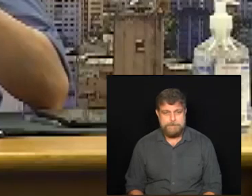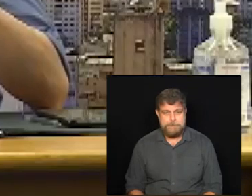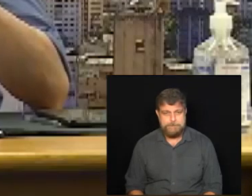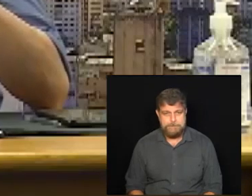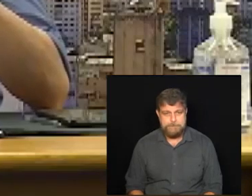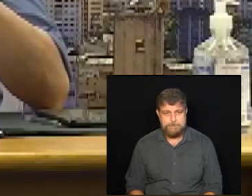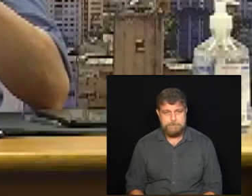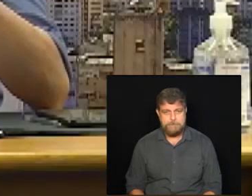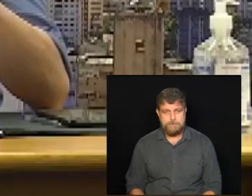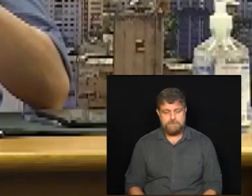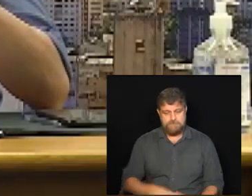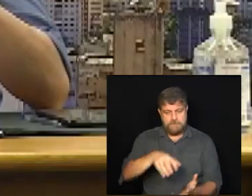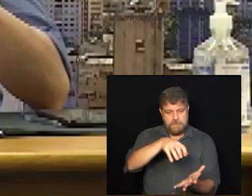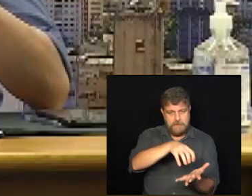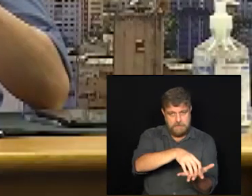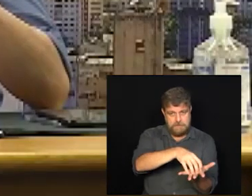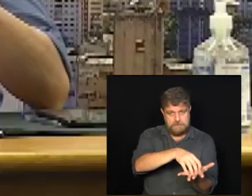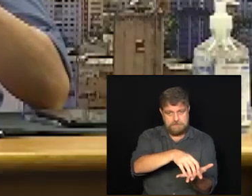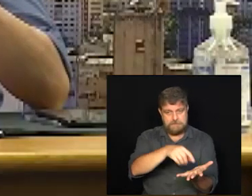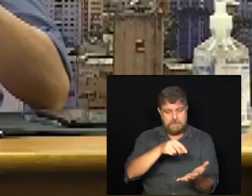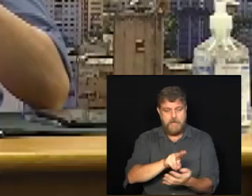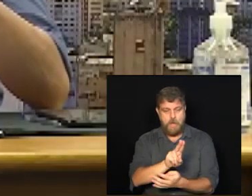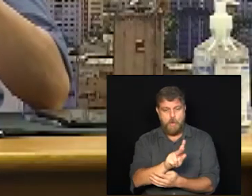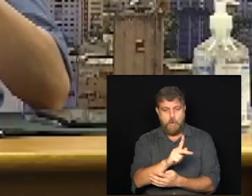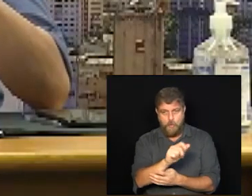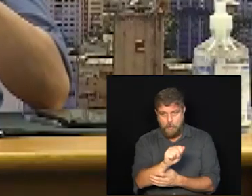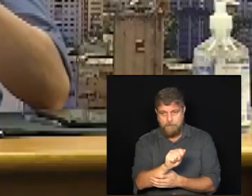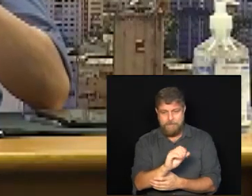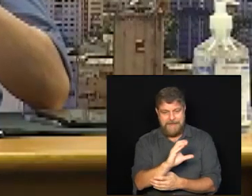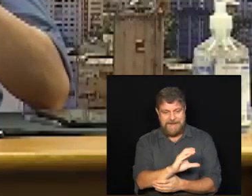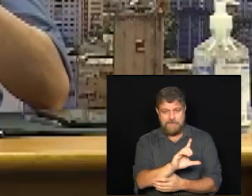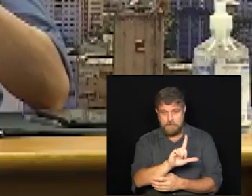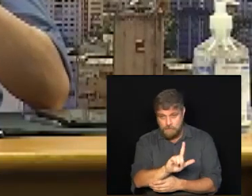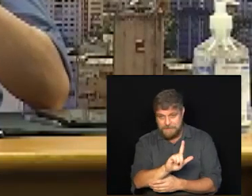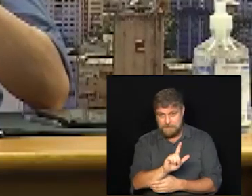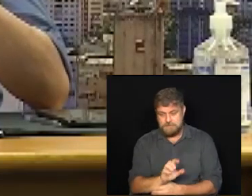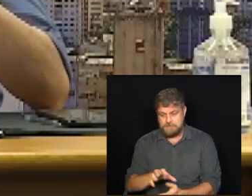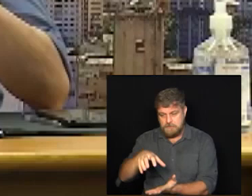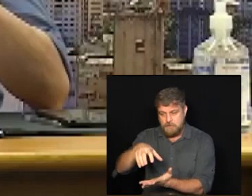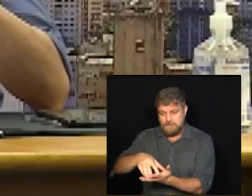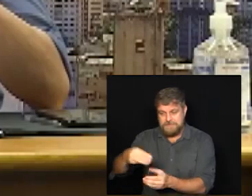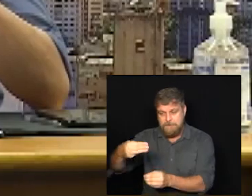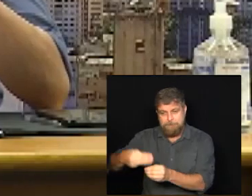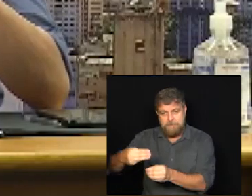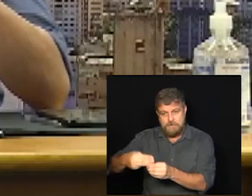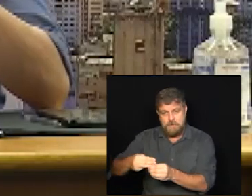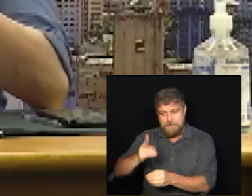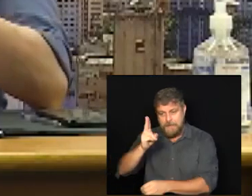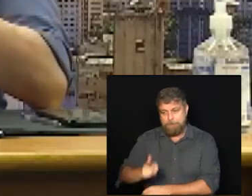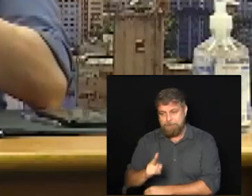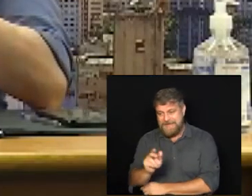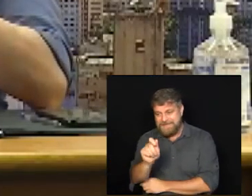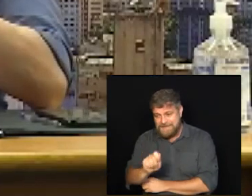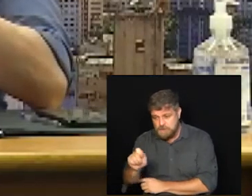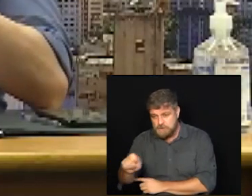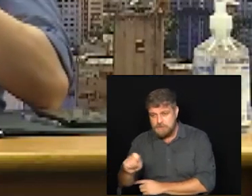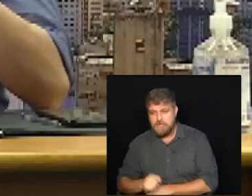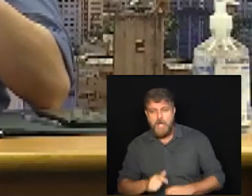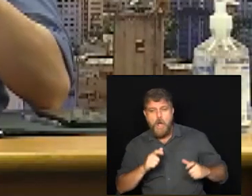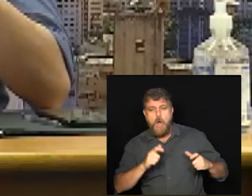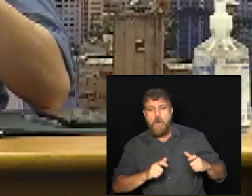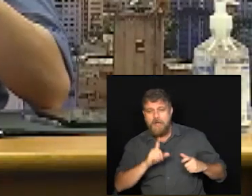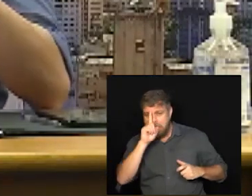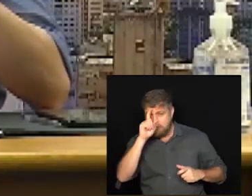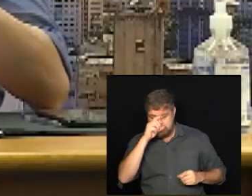As unidades que nós temos na UPA Carlos Lourenço, na UPA Metropolitana no Padre Anchieta, lá mesmo no